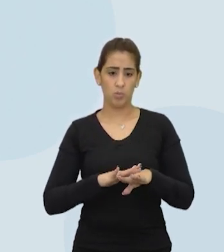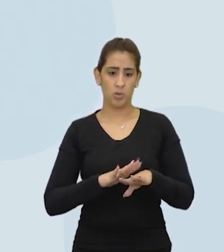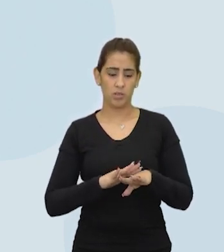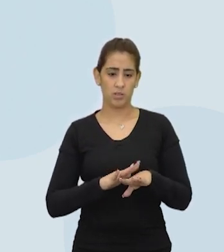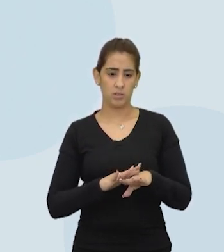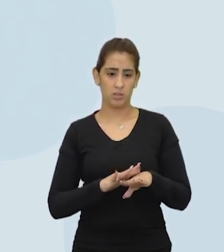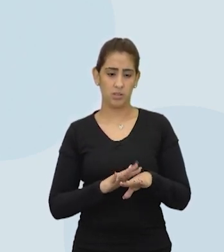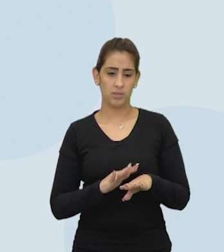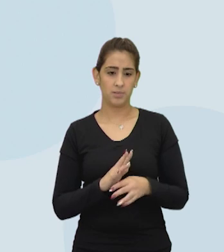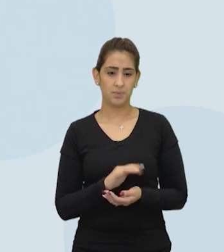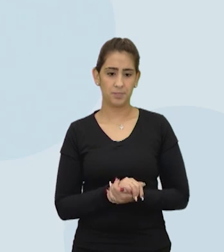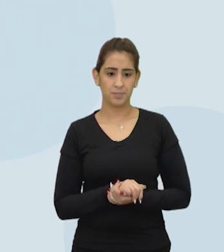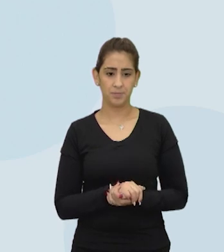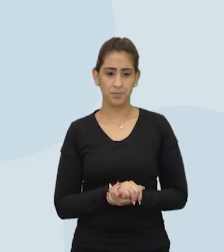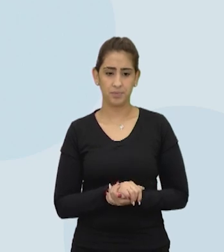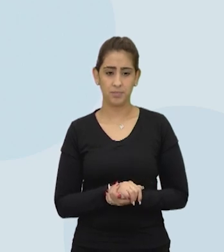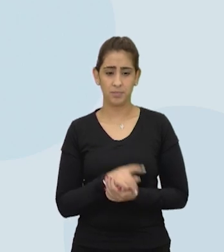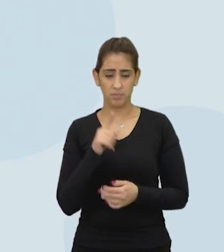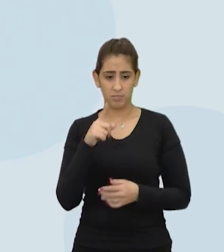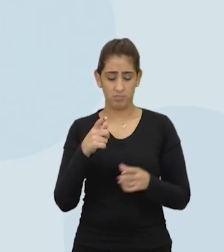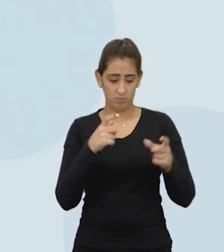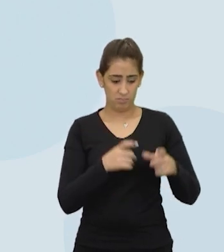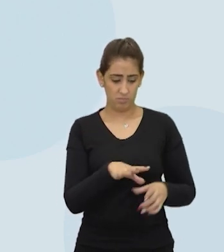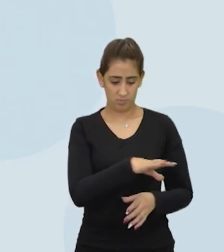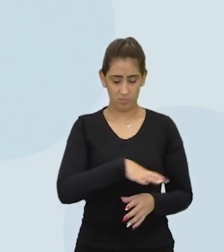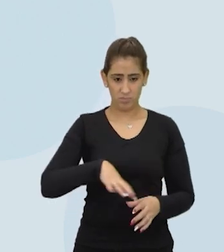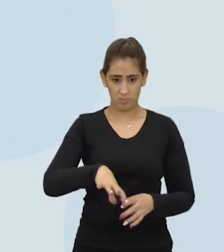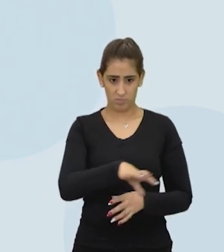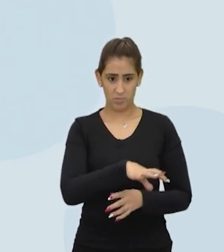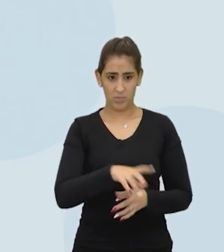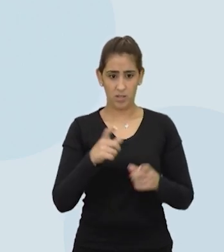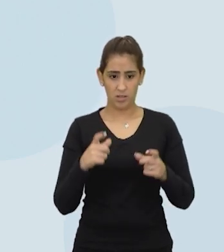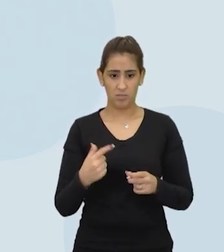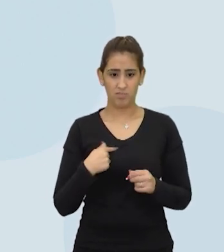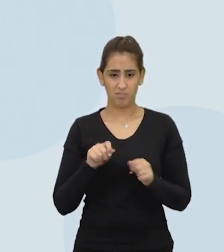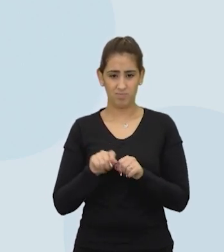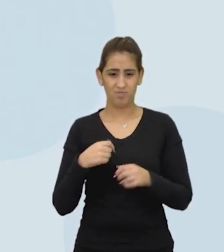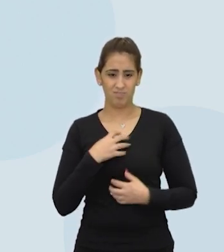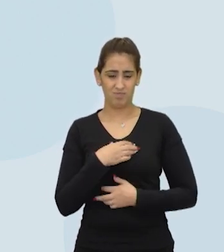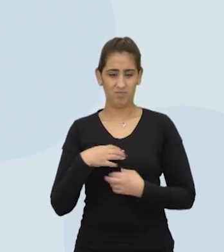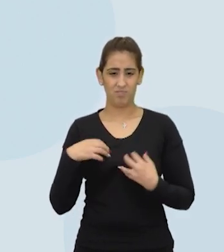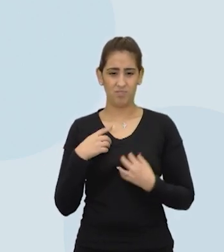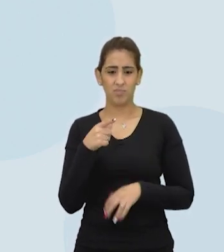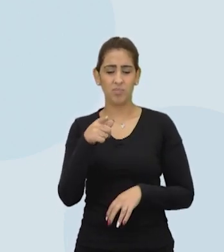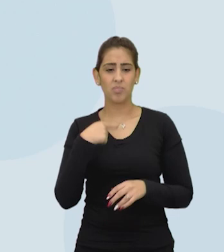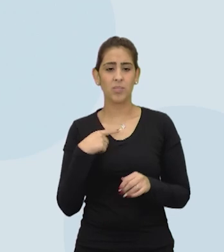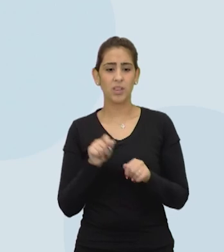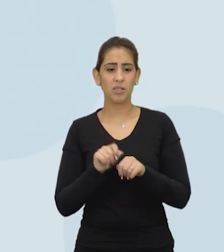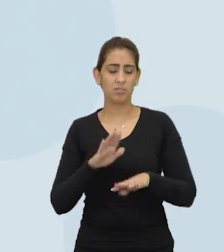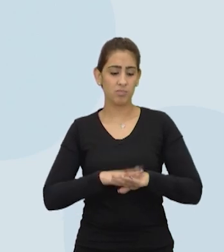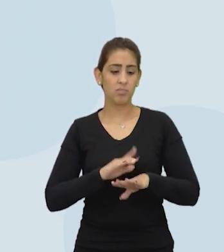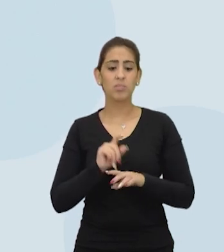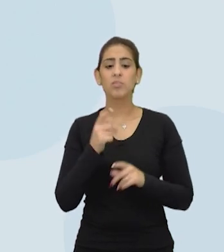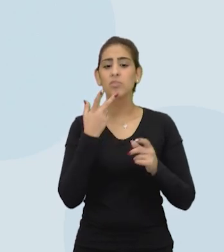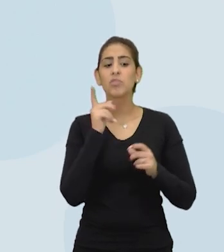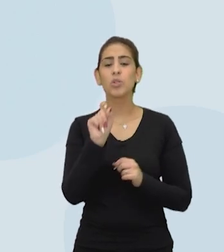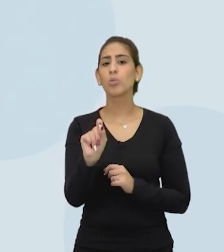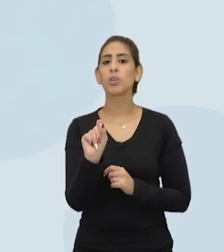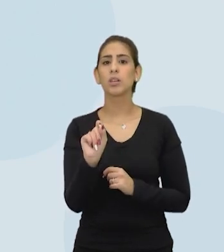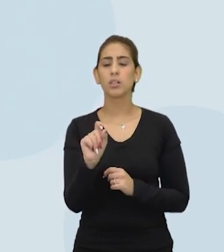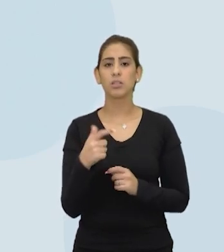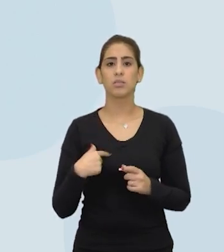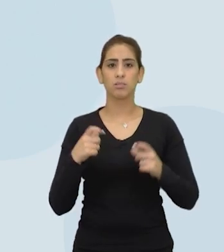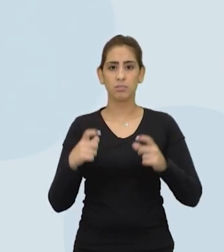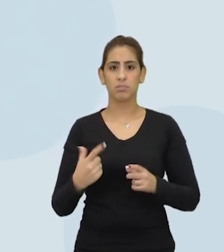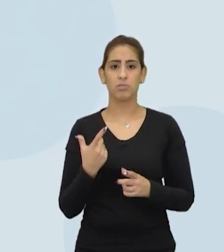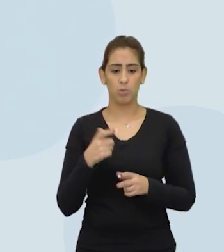acredita que tem muitas doenças. Este ambiente me causa repugnância, ou seja, que ambiente é este? Está se referindo à vida, né? Está falando de o que ele